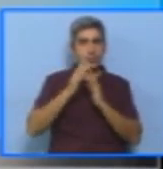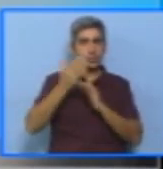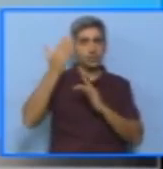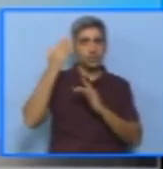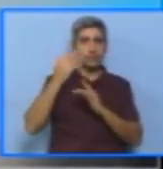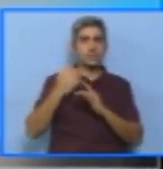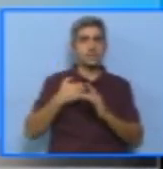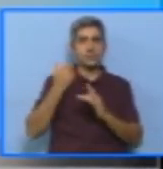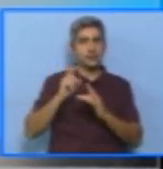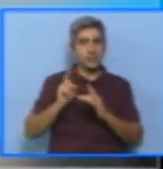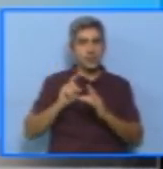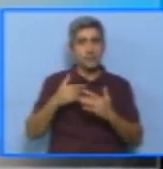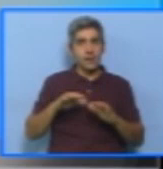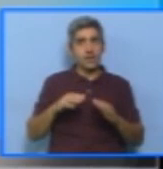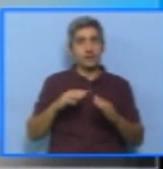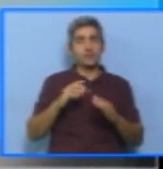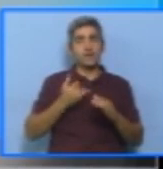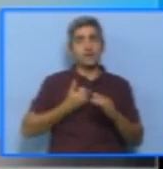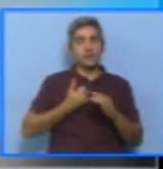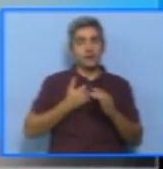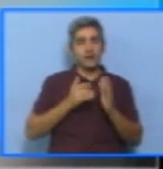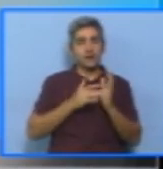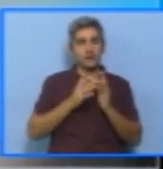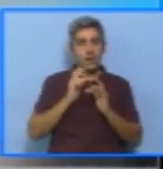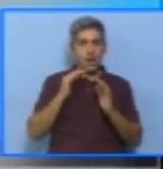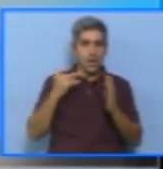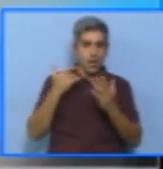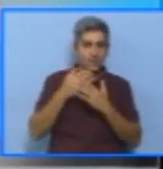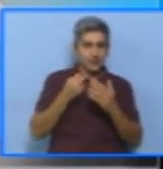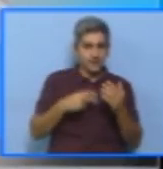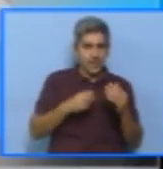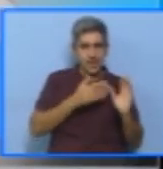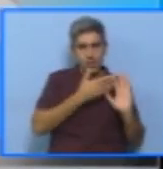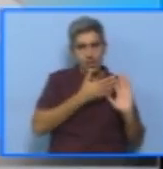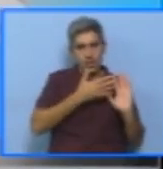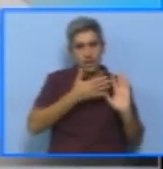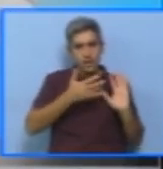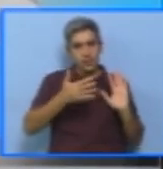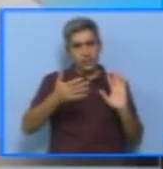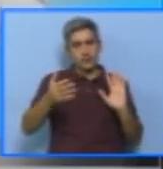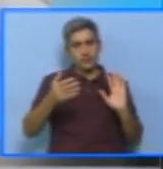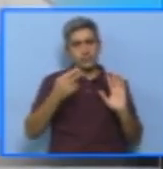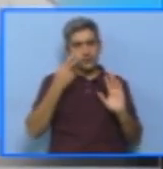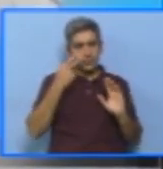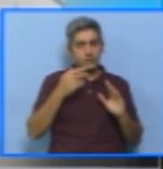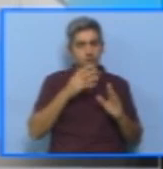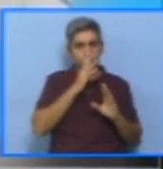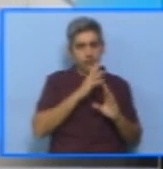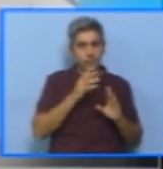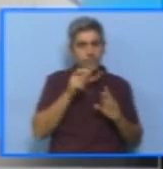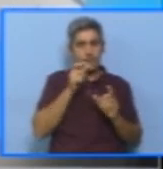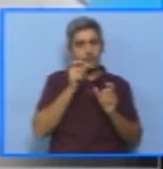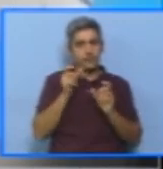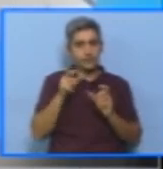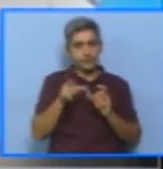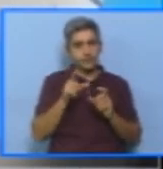muito vivida, mas que a identidade cristã ao longo dos séculos viveu e atuou e que recolhe nesta parábola muito,